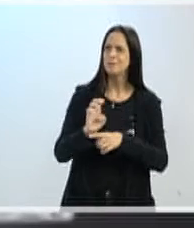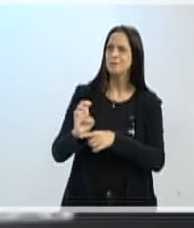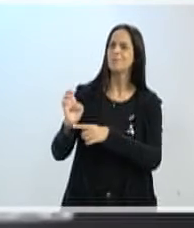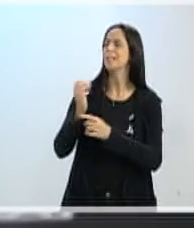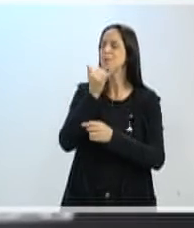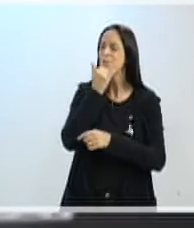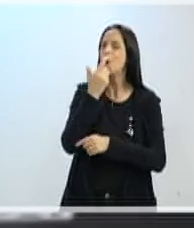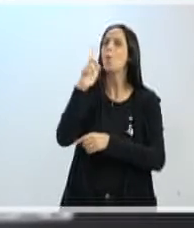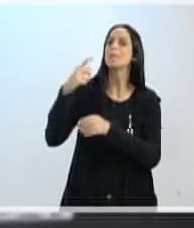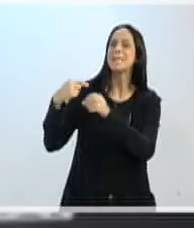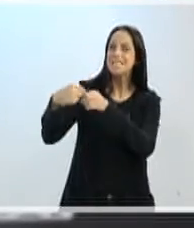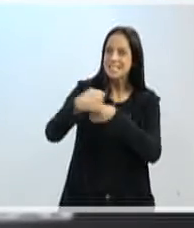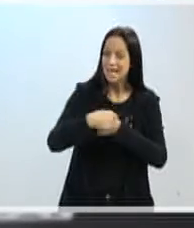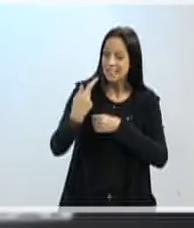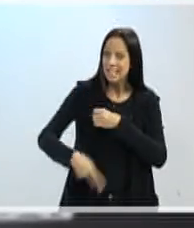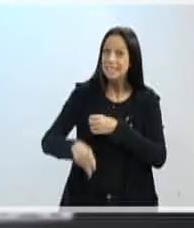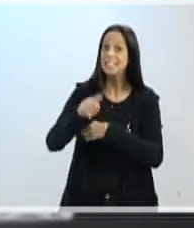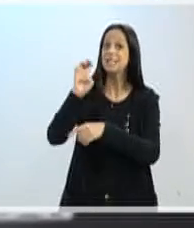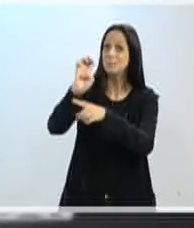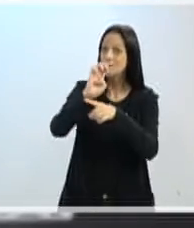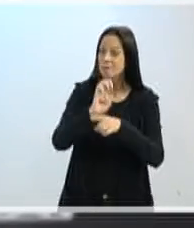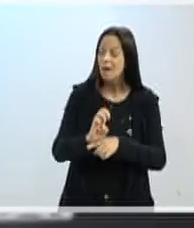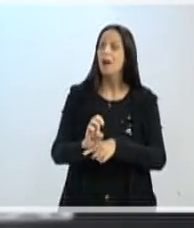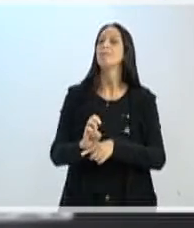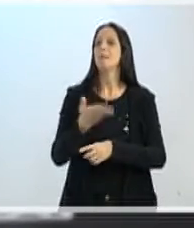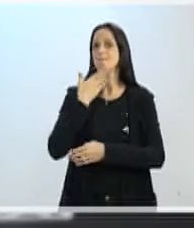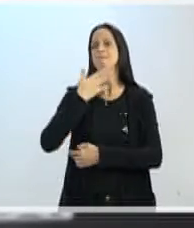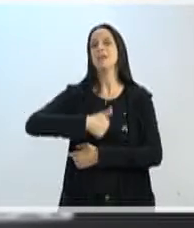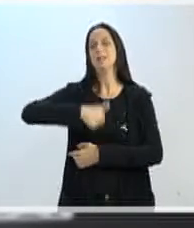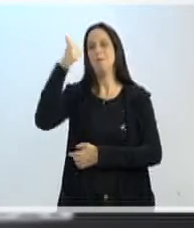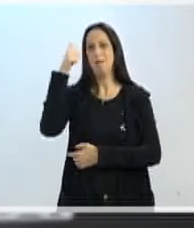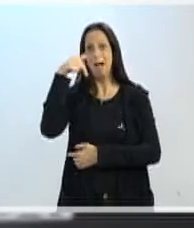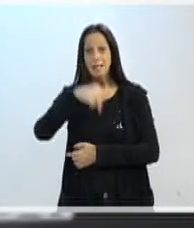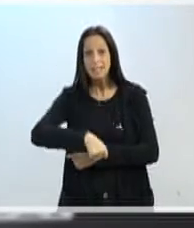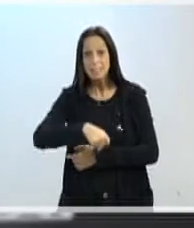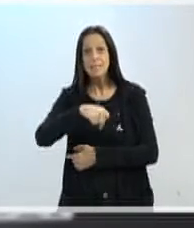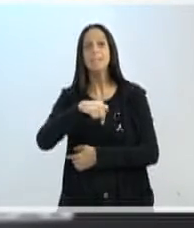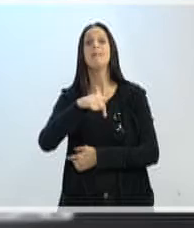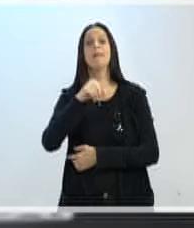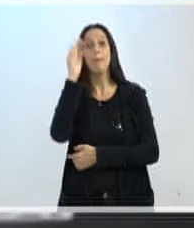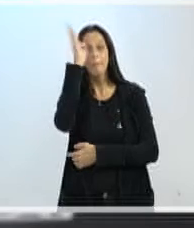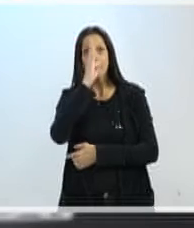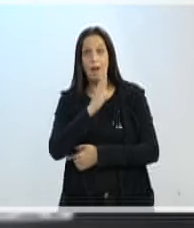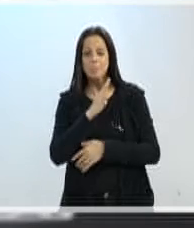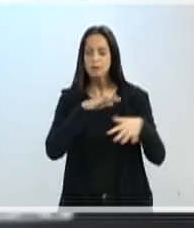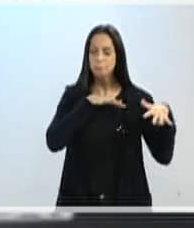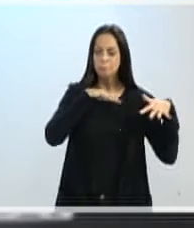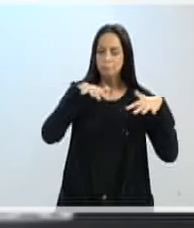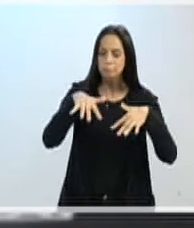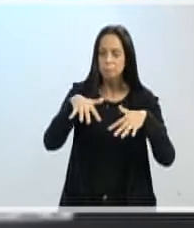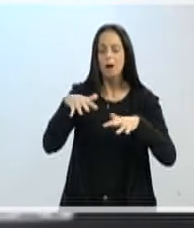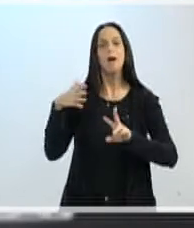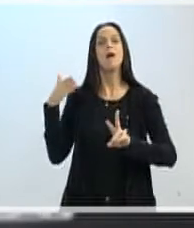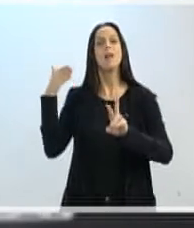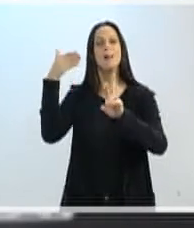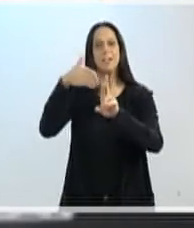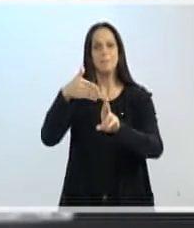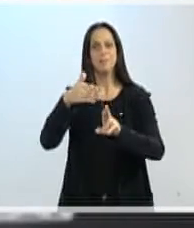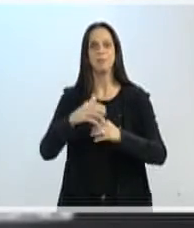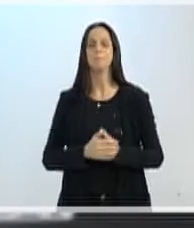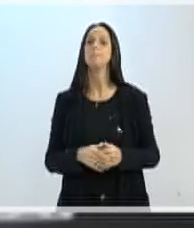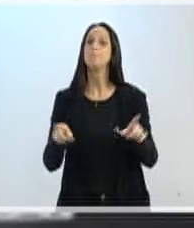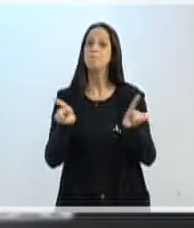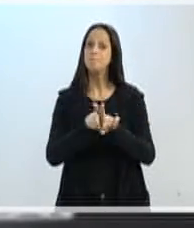nosso estado, servindo sim de referência para o Brasil. Aliás, inclusive, um dos sistemas de